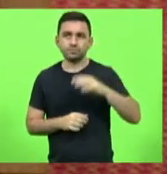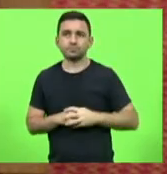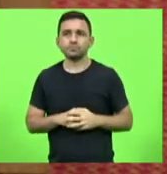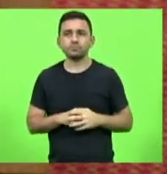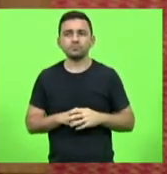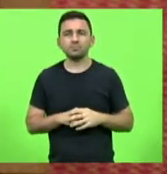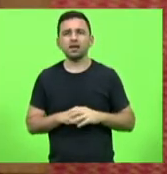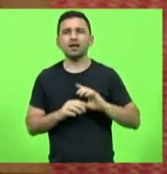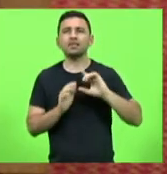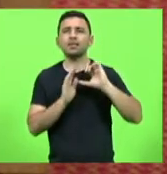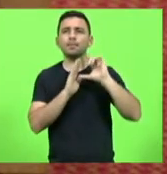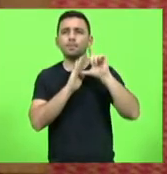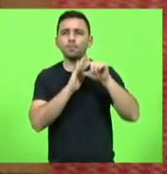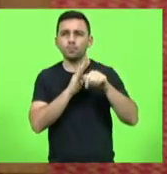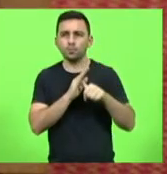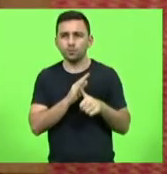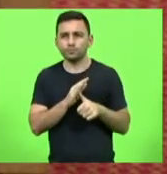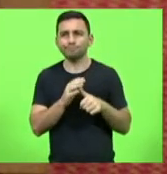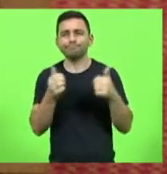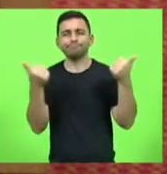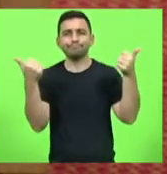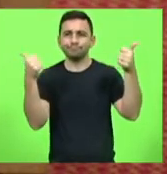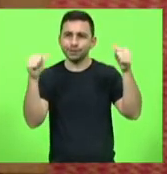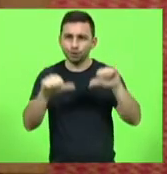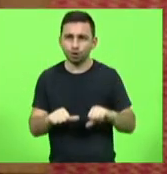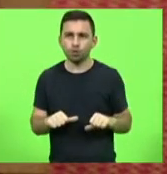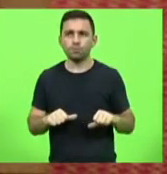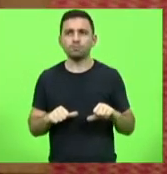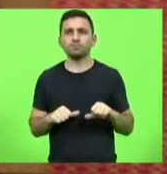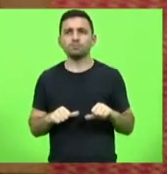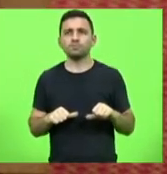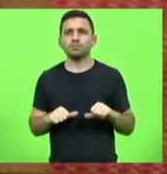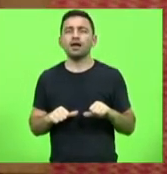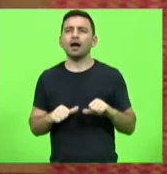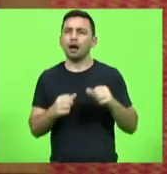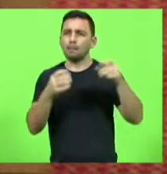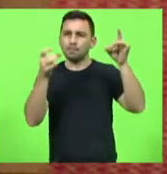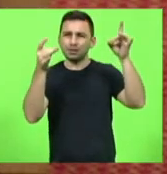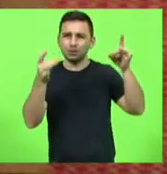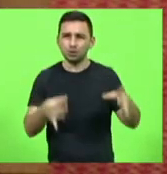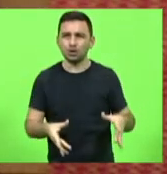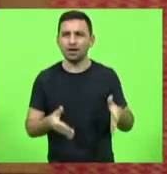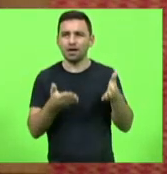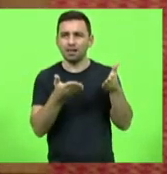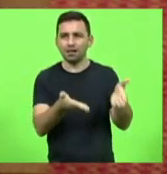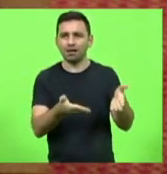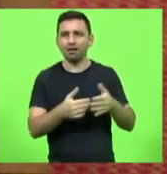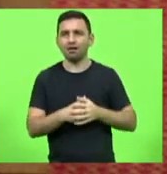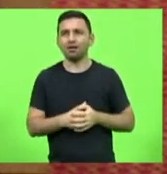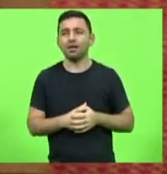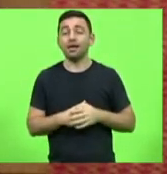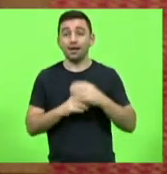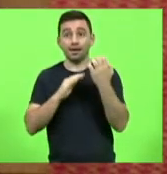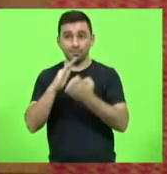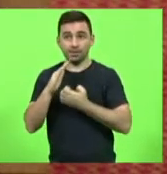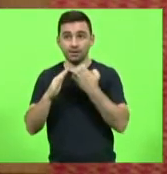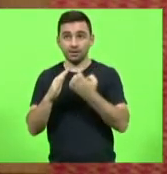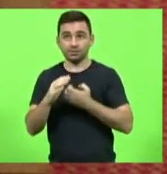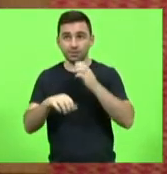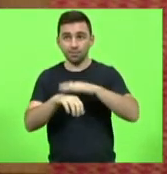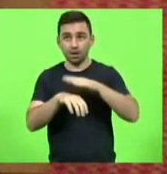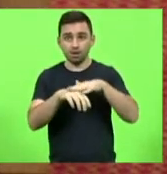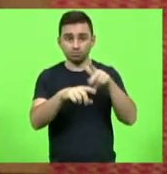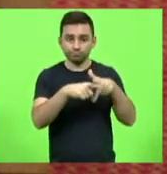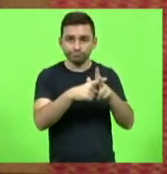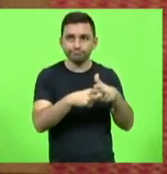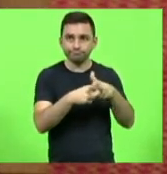deixaram pior do que tinha quando estava antes, abandonaram, e a empresa que faz a